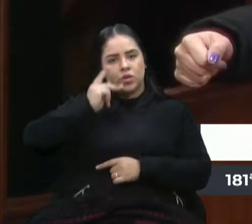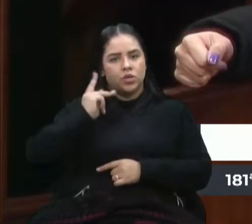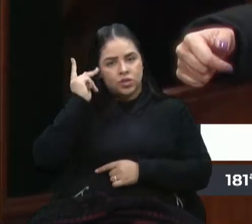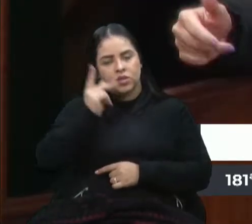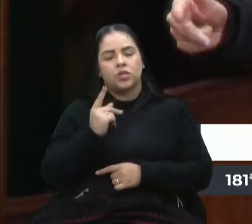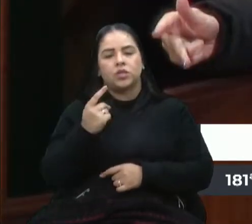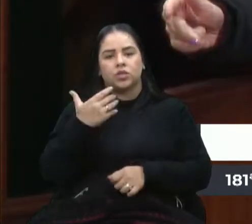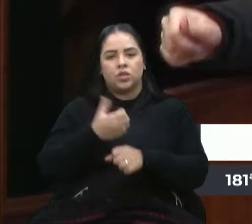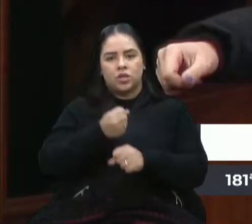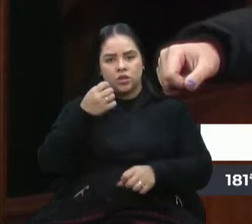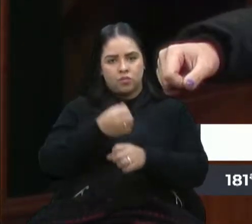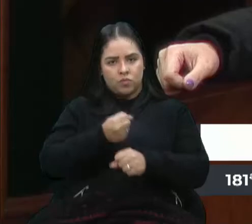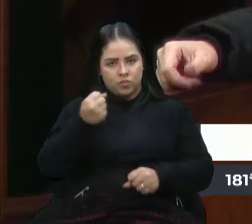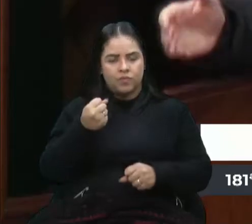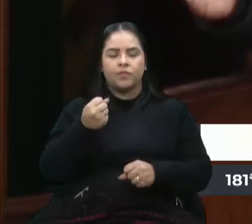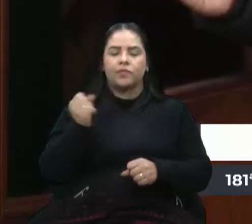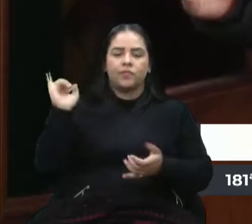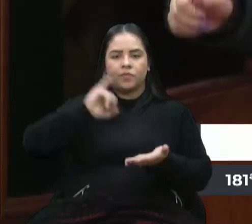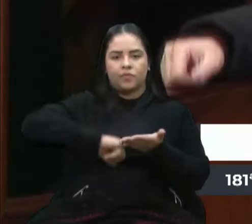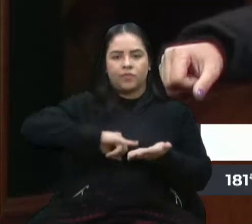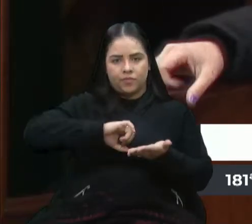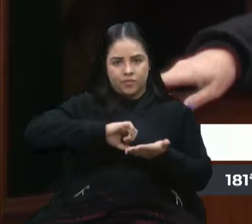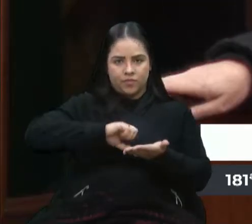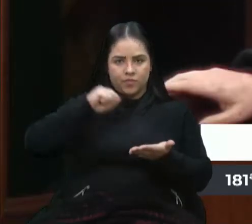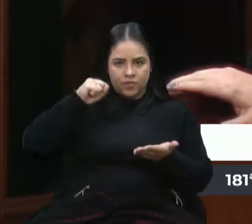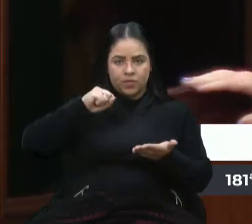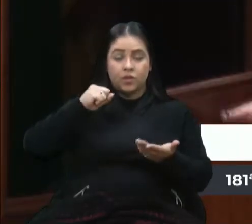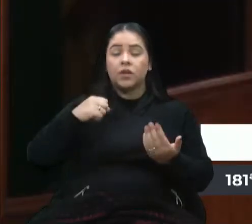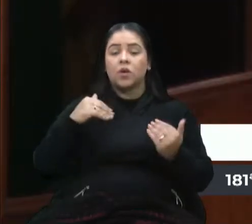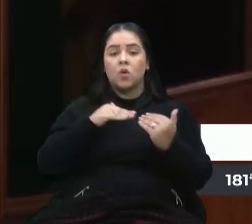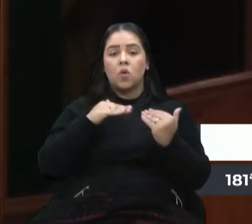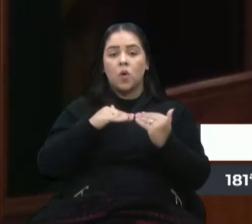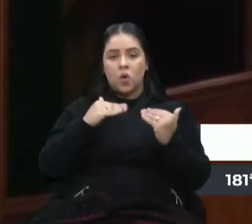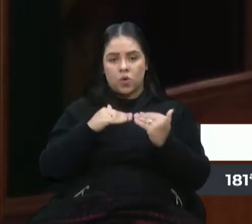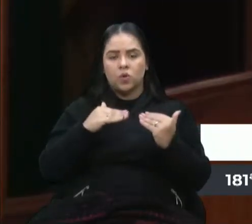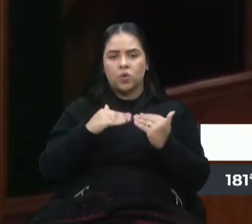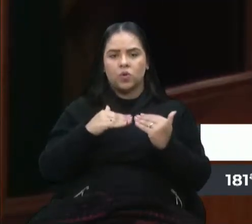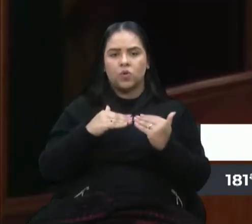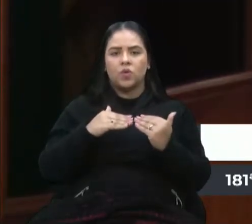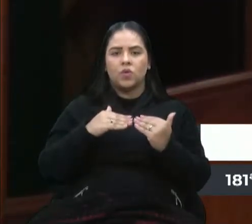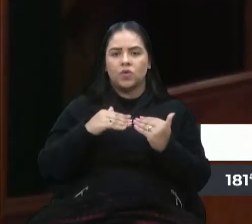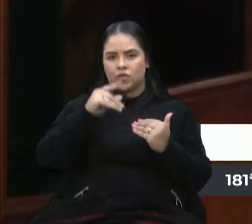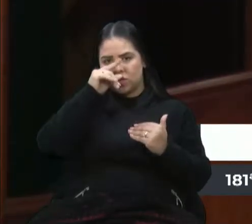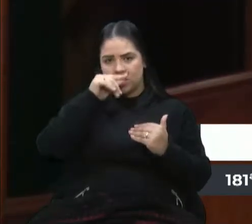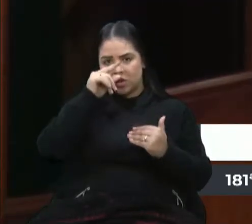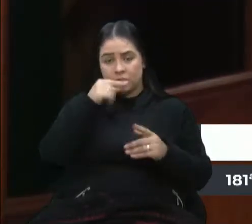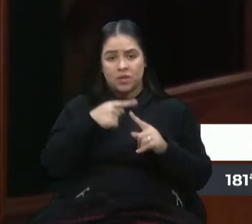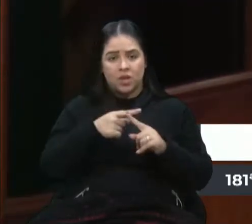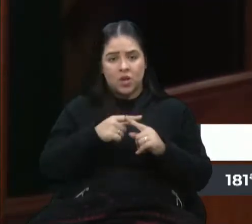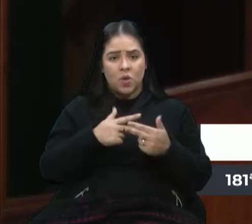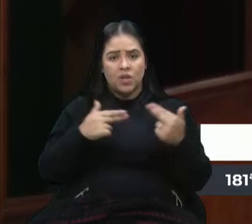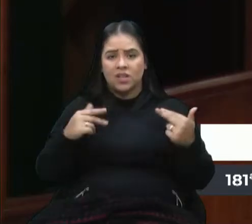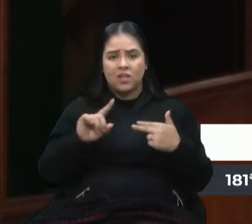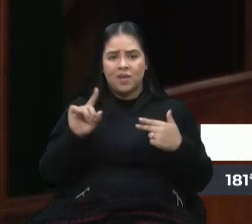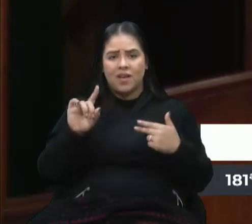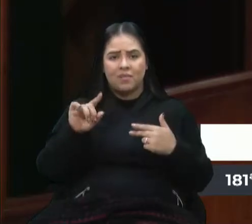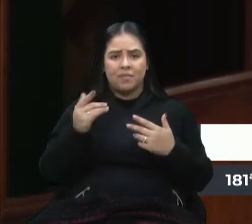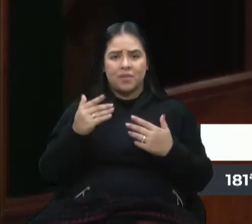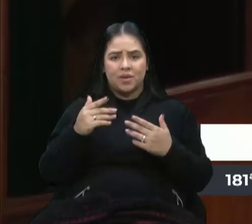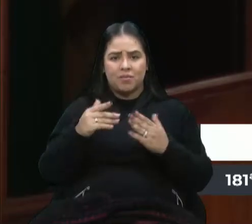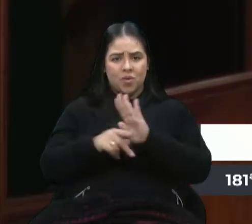tributária, administrativa. E concordo com o vereador Fantinel quando ele diz que são medidas impopulares.